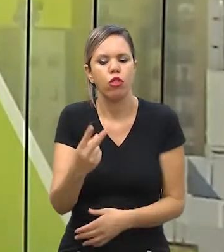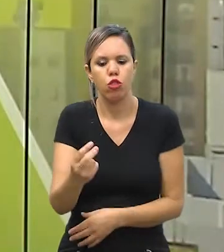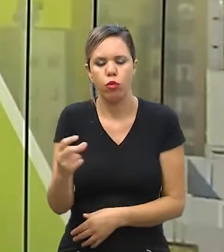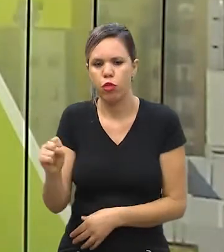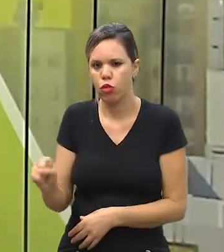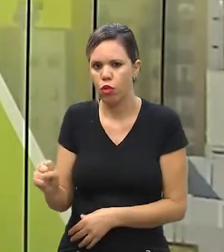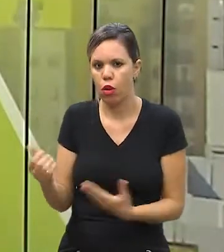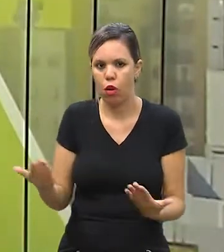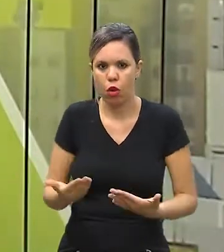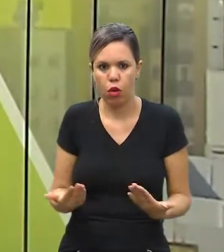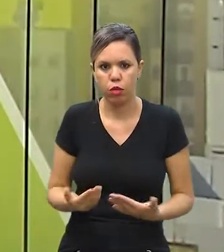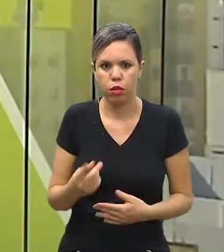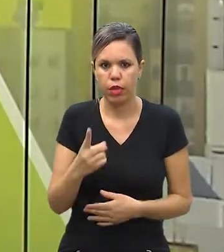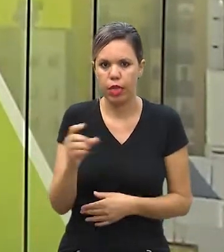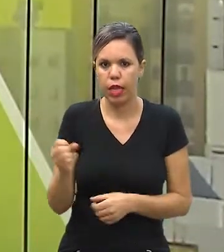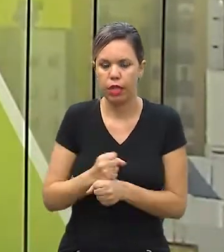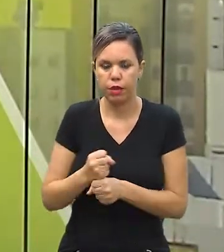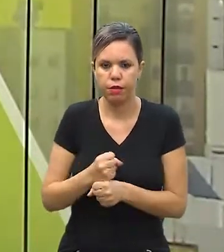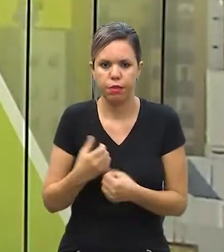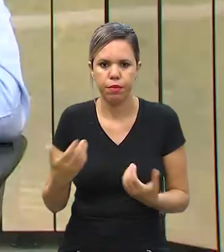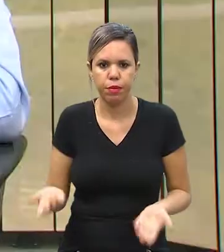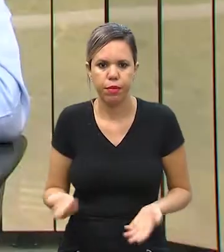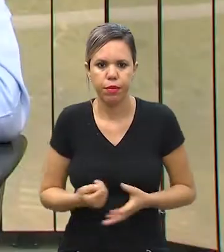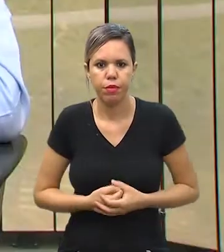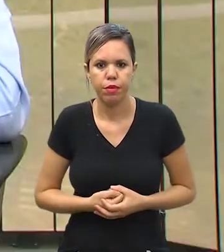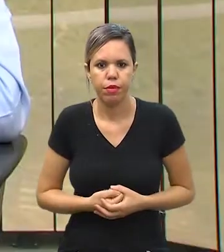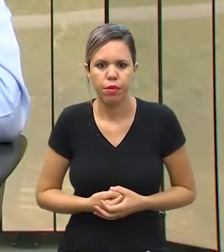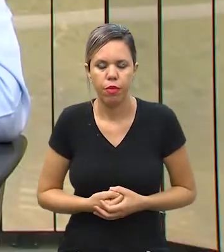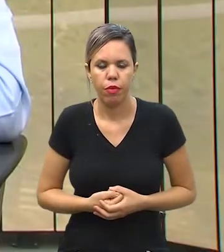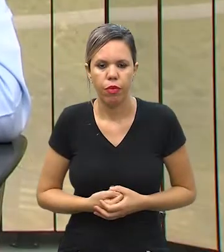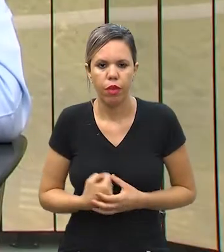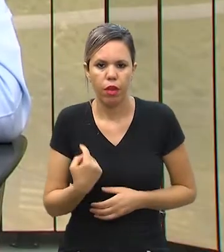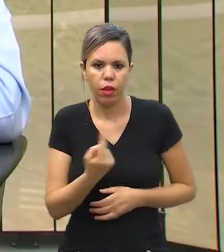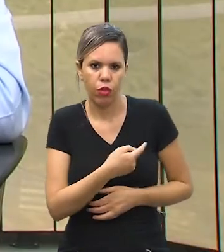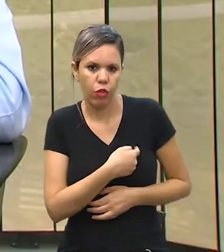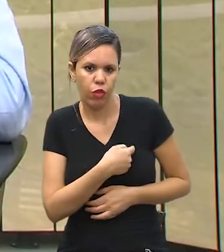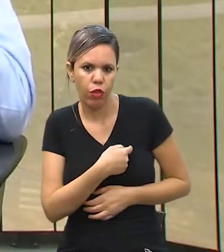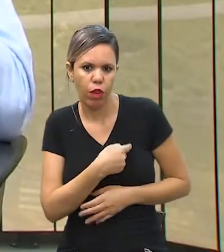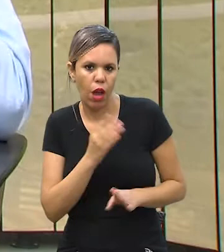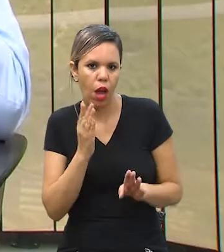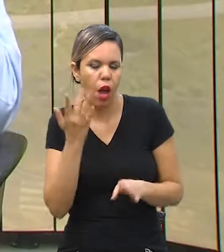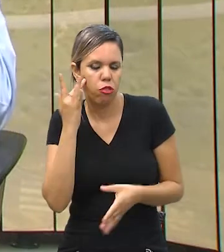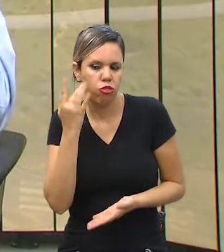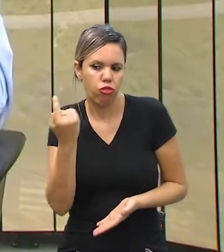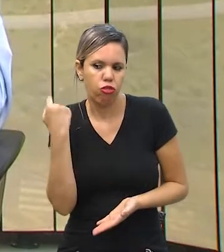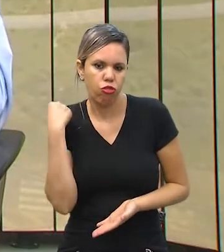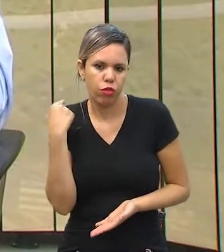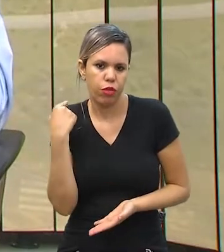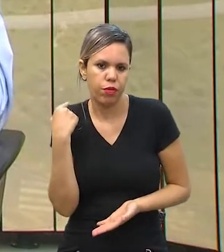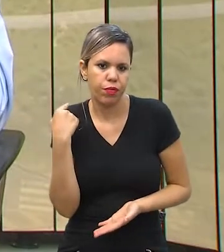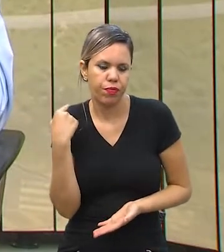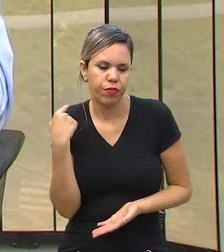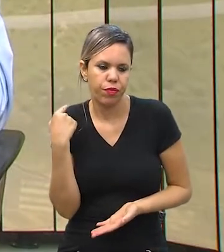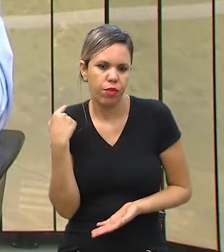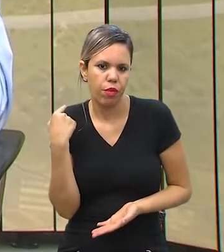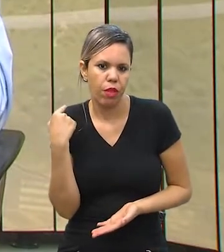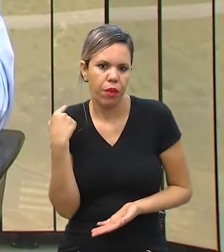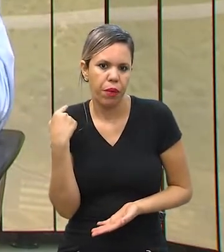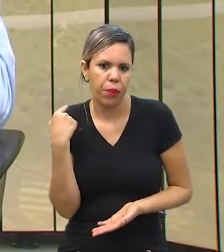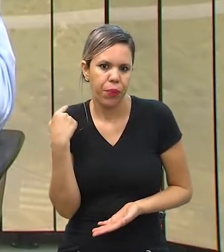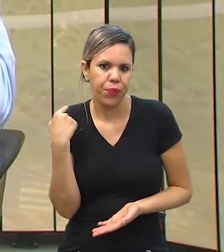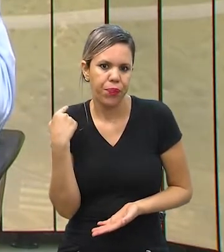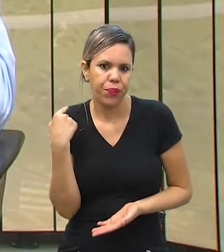para hoje, que já são aí mais de 10 anos? Olha, a gente achava, pelo menos eu achava na época